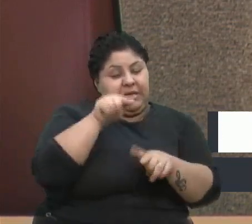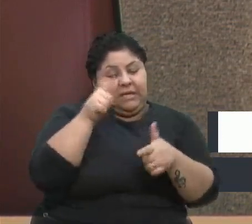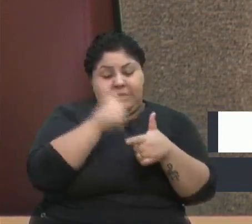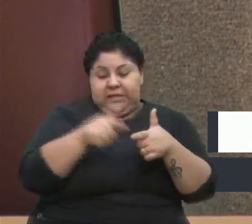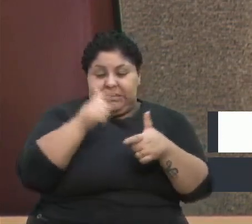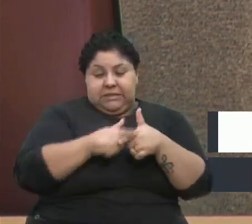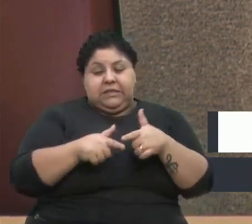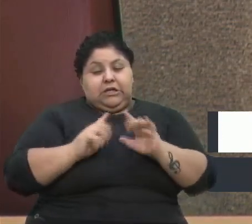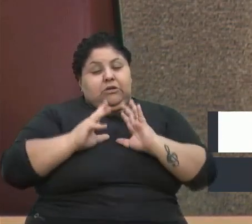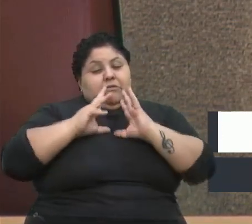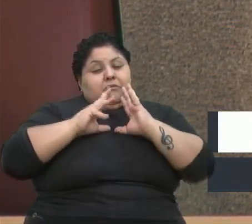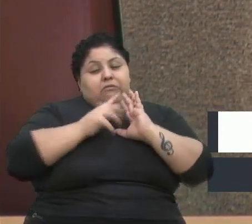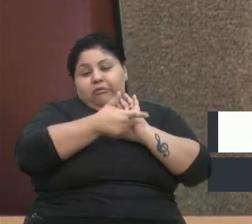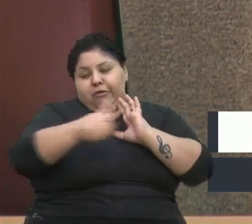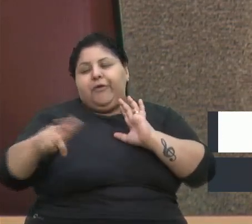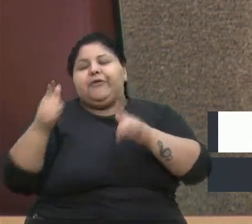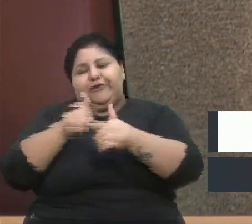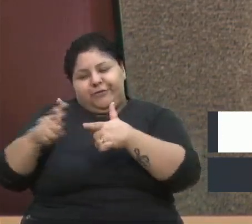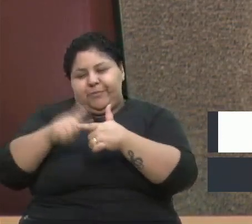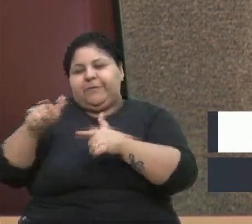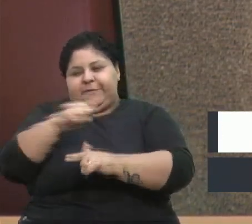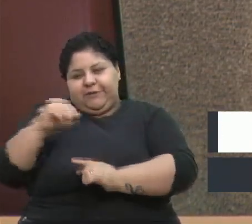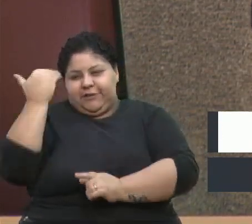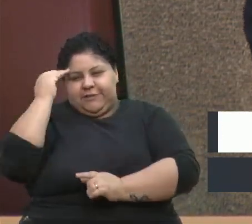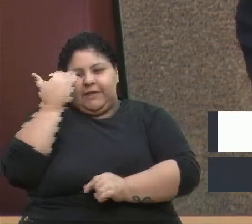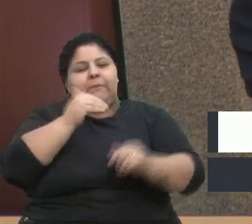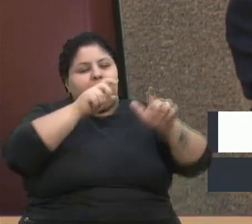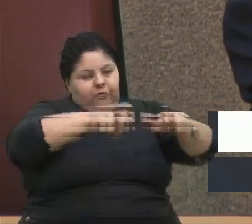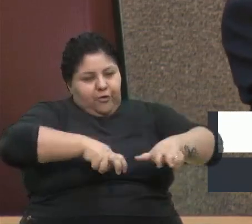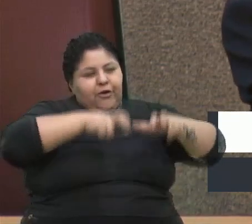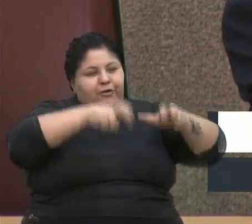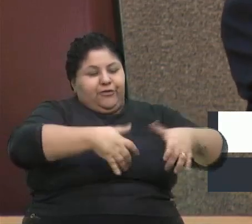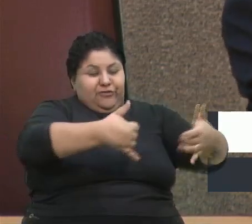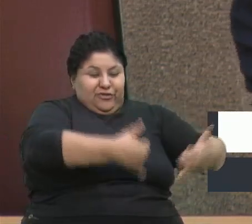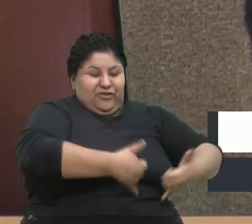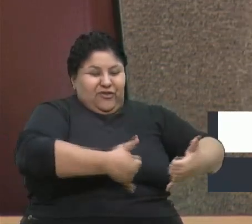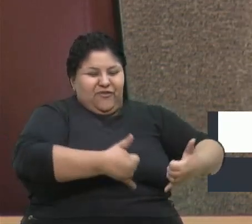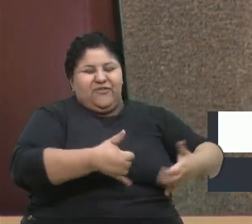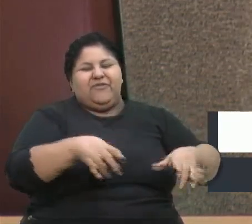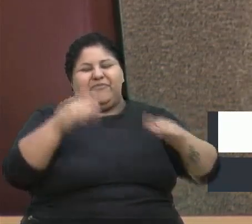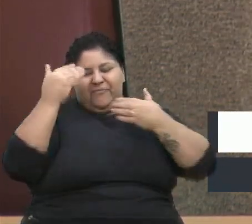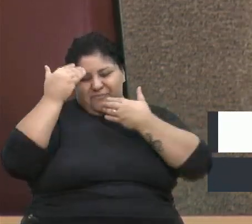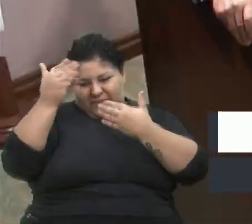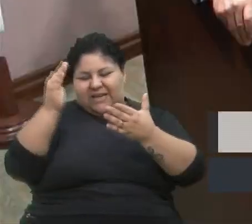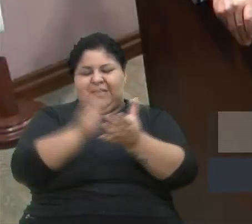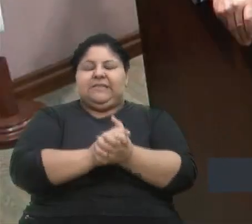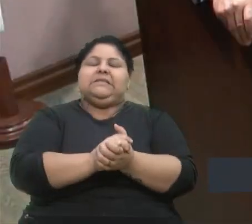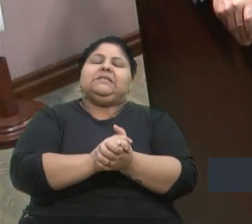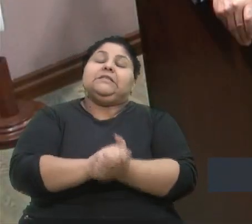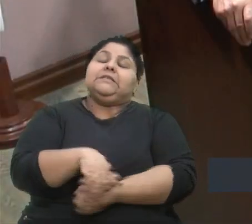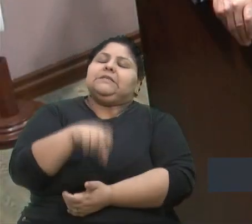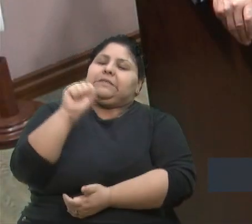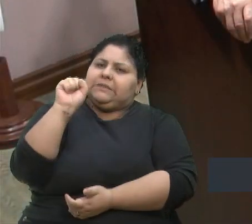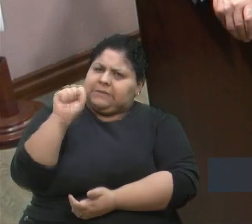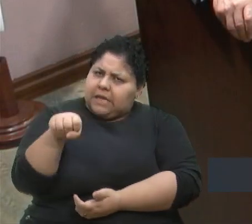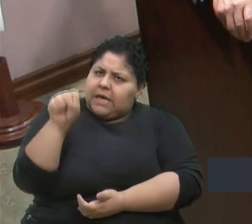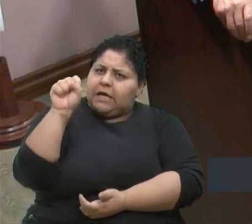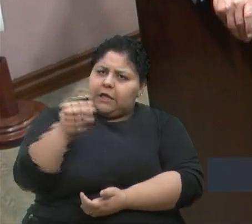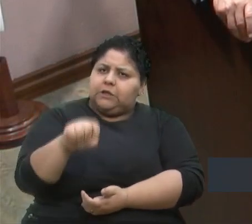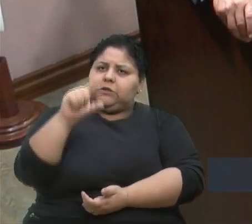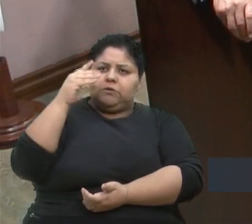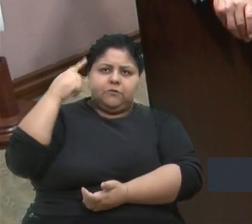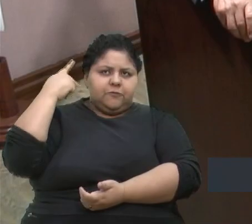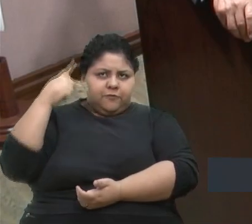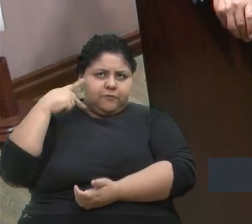além de todos os outros que a gente sabe que o agricultor hoje sofre no interior. Obrigado, vereador. Com certeza, vereador